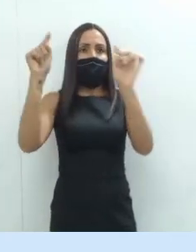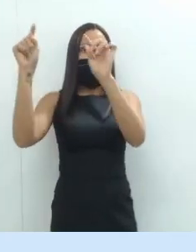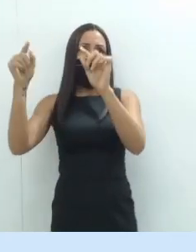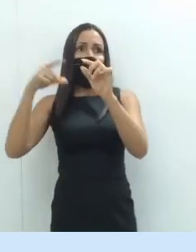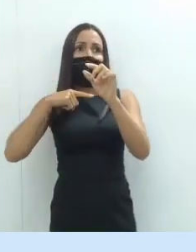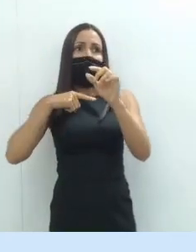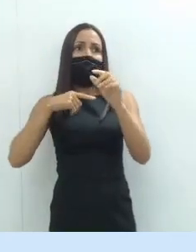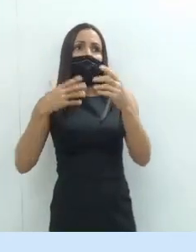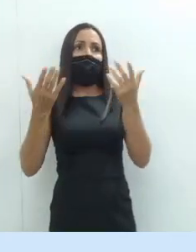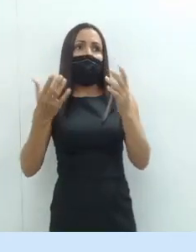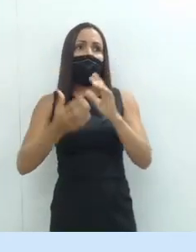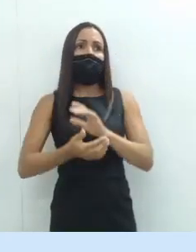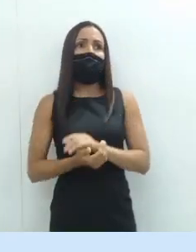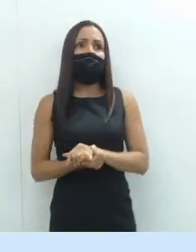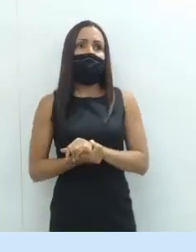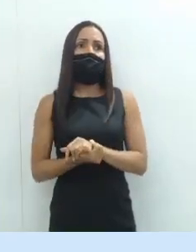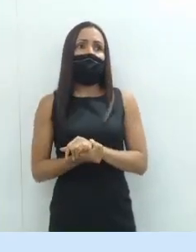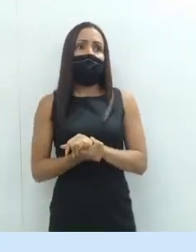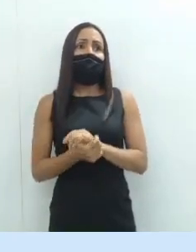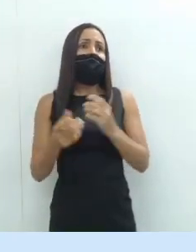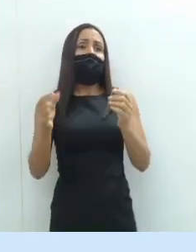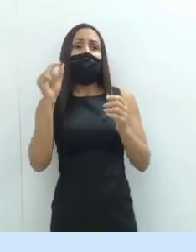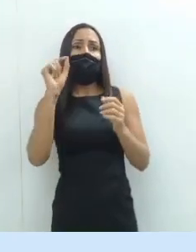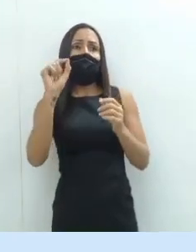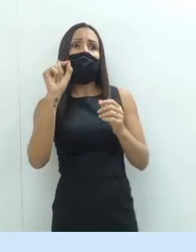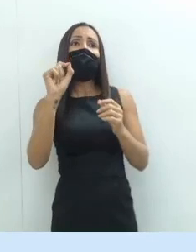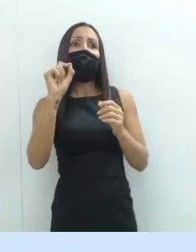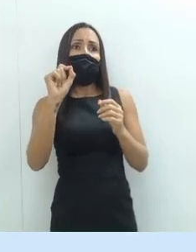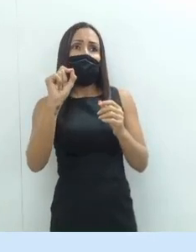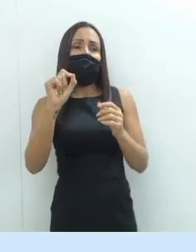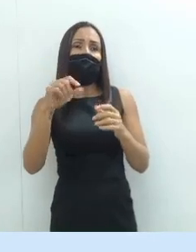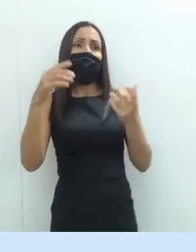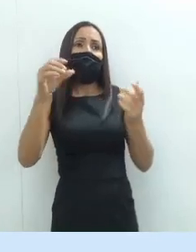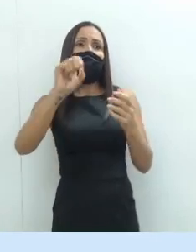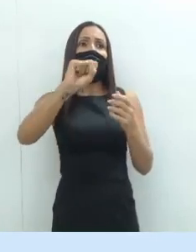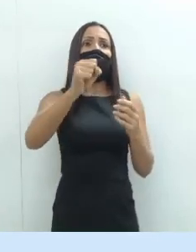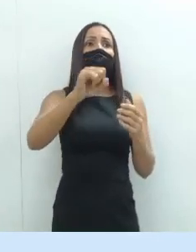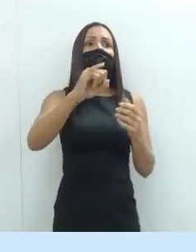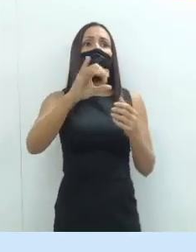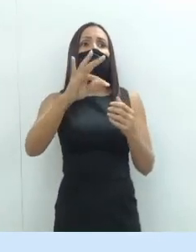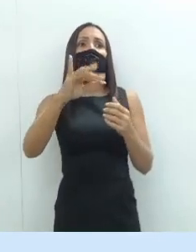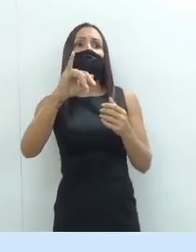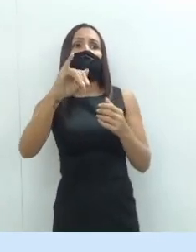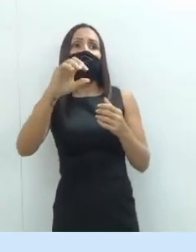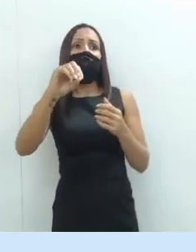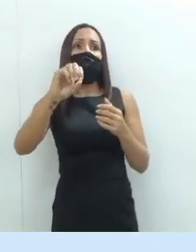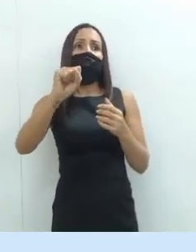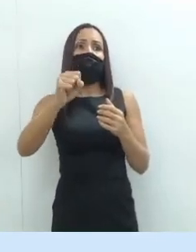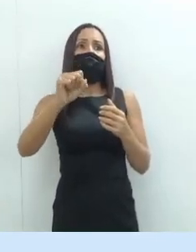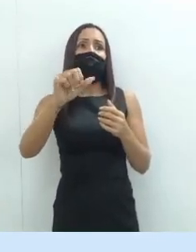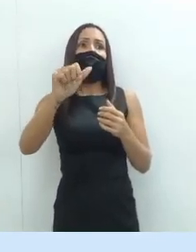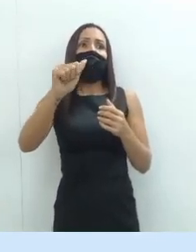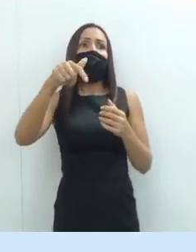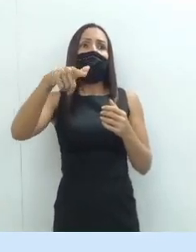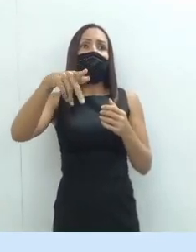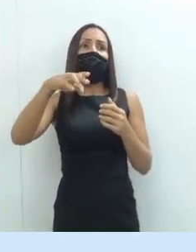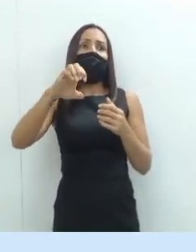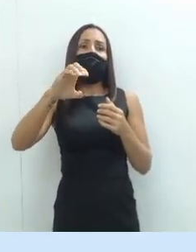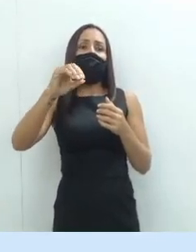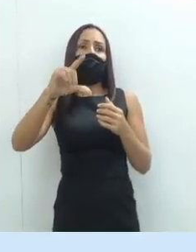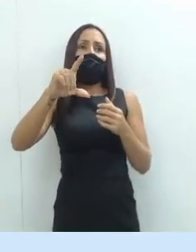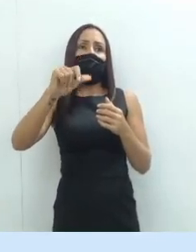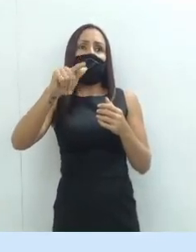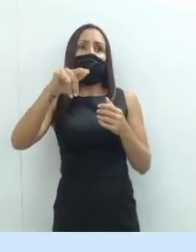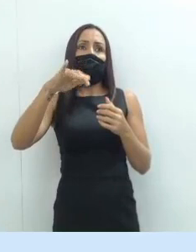tem também a definição dos sambaquis, que são sítios arqueológicos pré-coloniais,